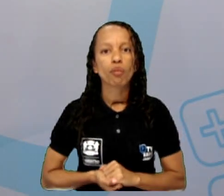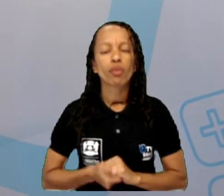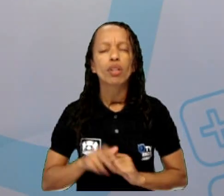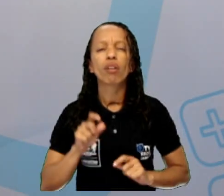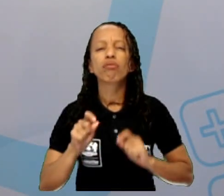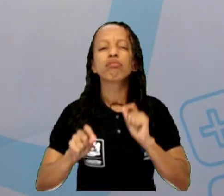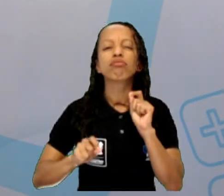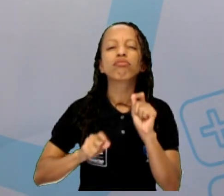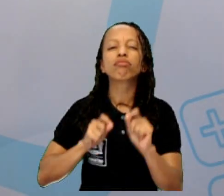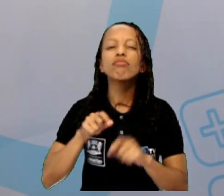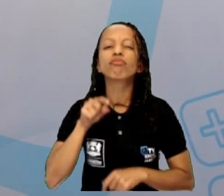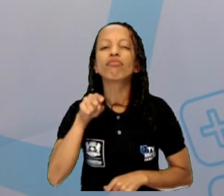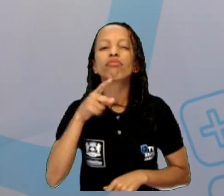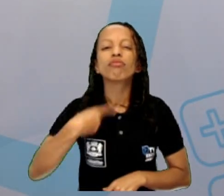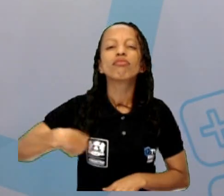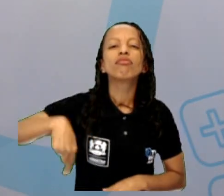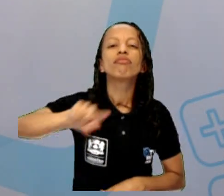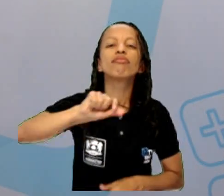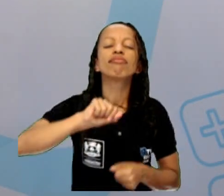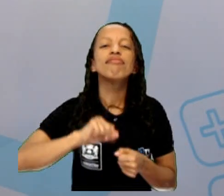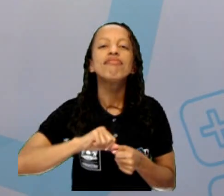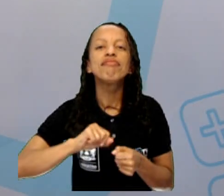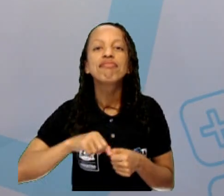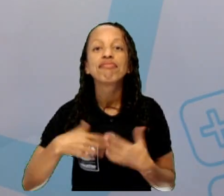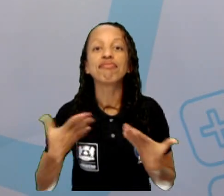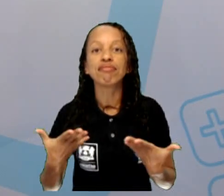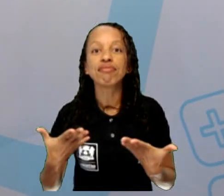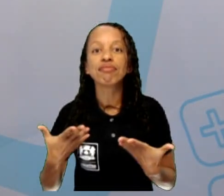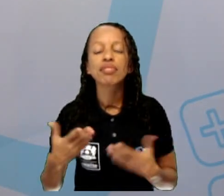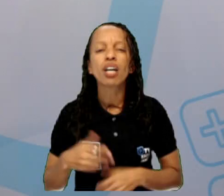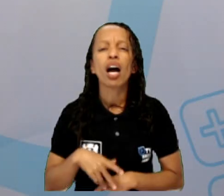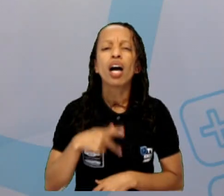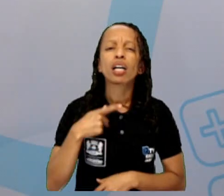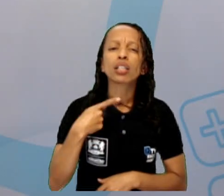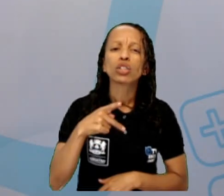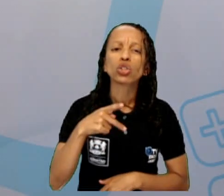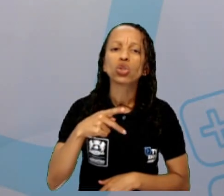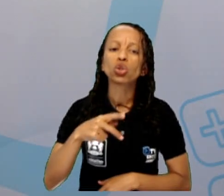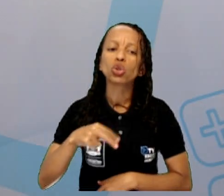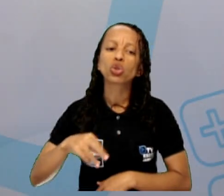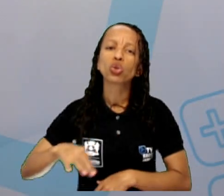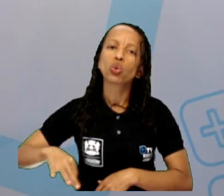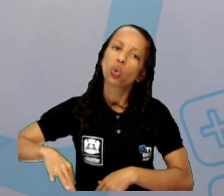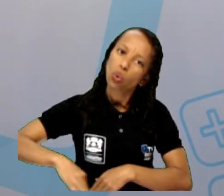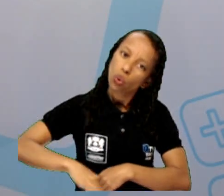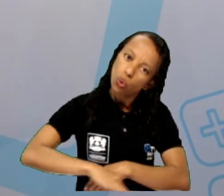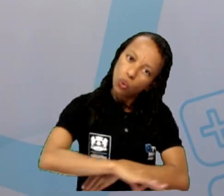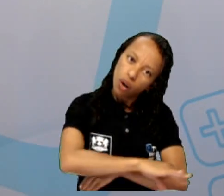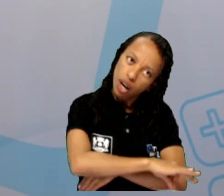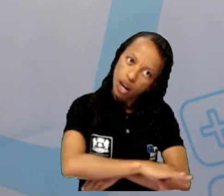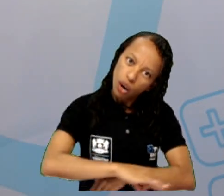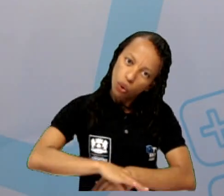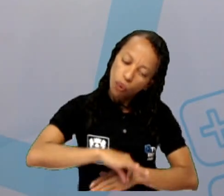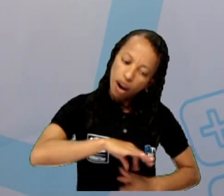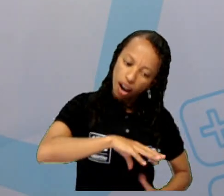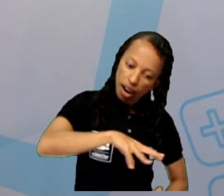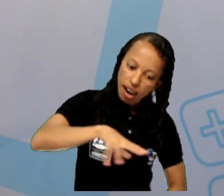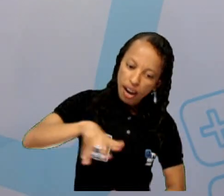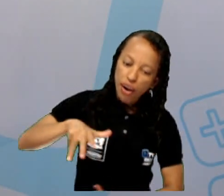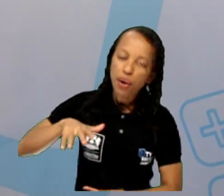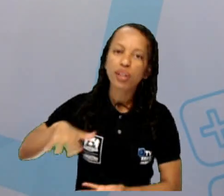proponho para vocês na aula de hoje? Sua rua também é um ecossistema.